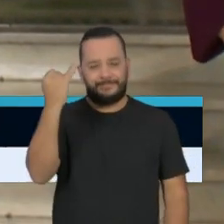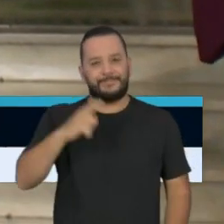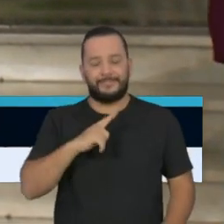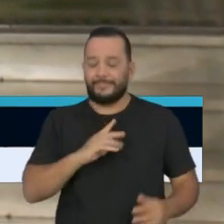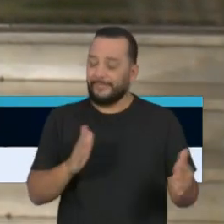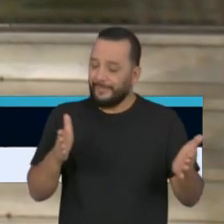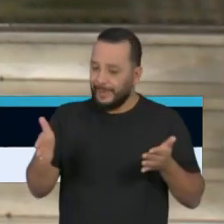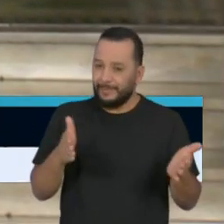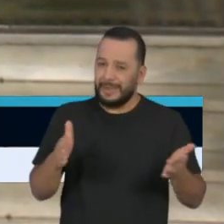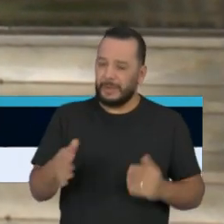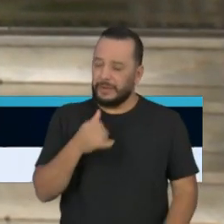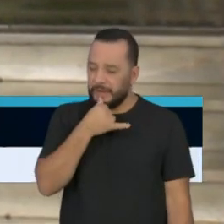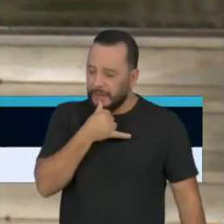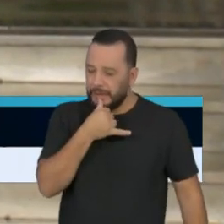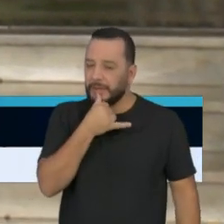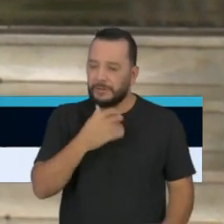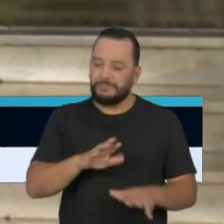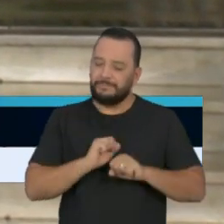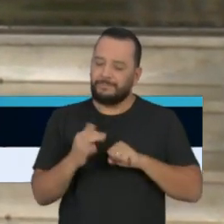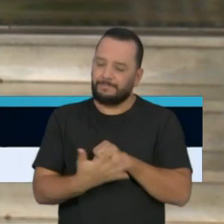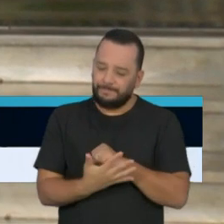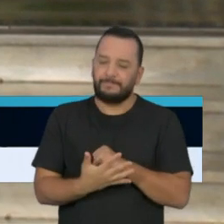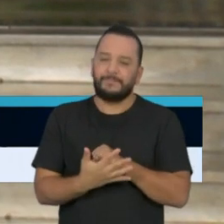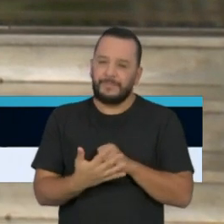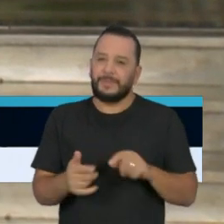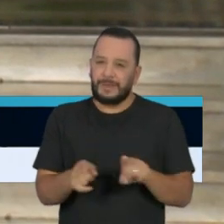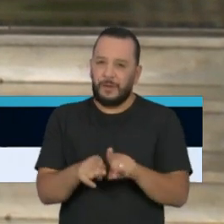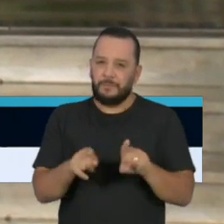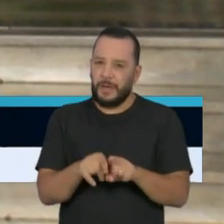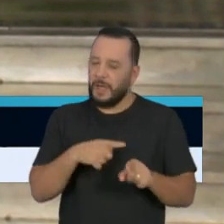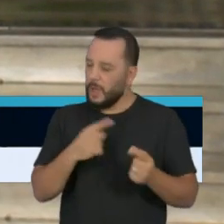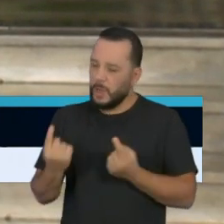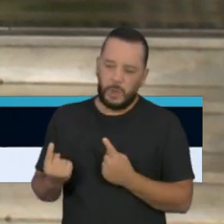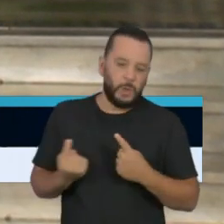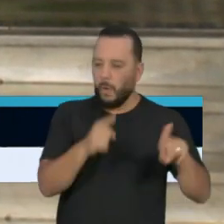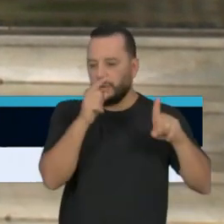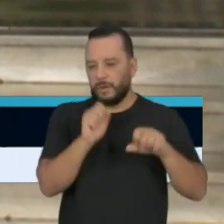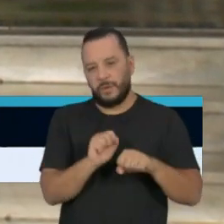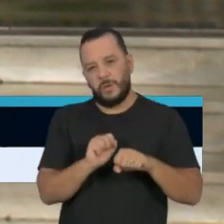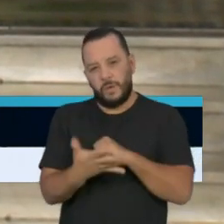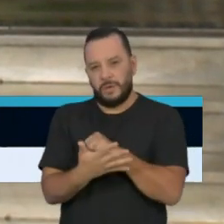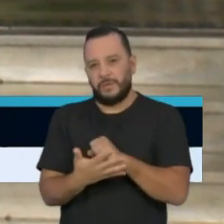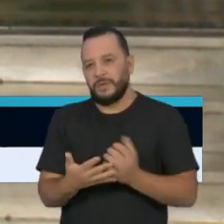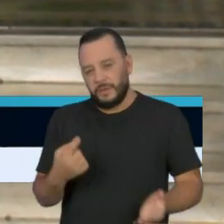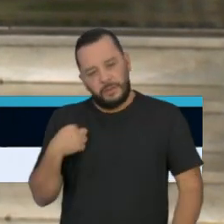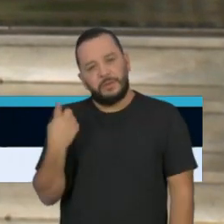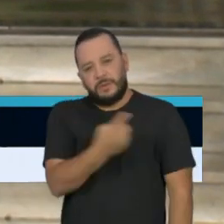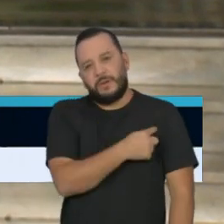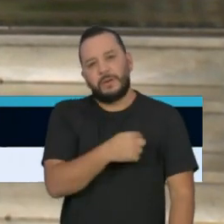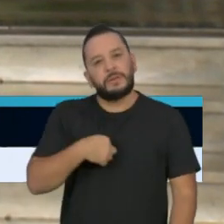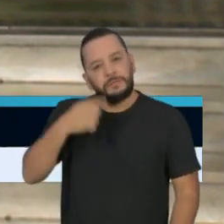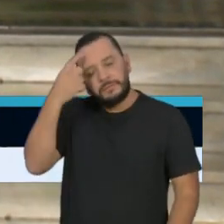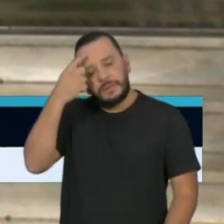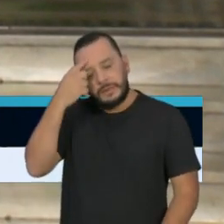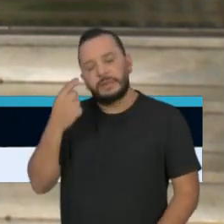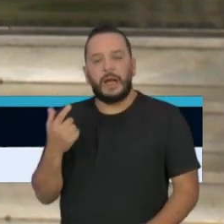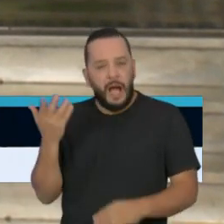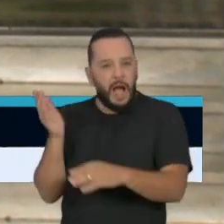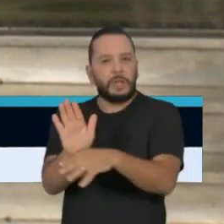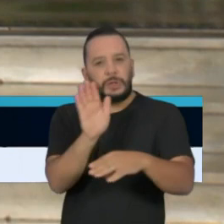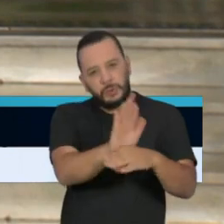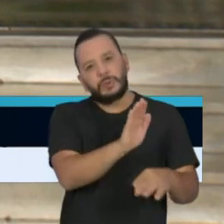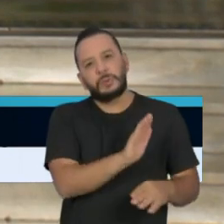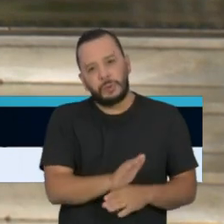período de tristeza e de enfrentamento do coronavírus. Muito provavelmente será o maior legado, o